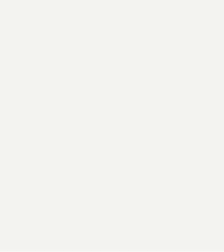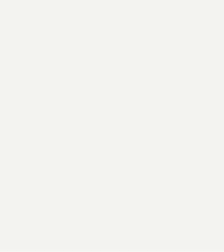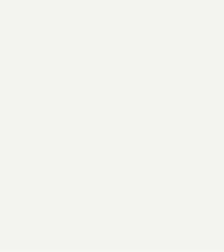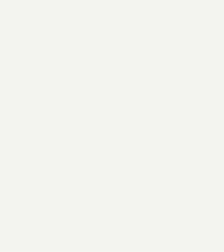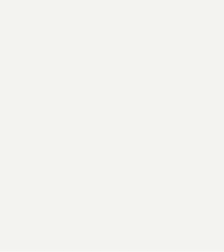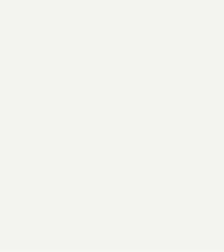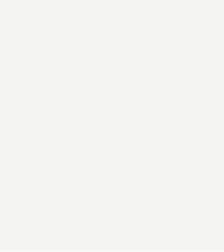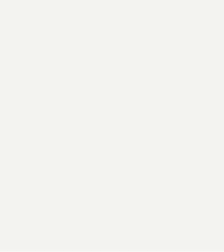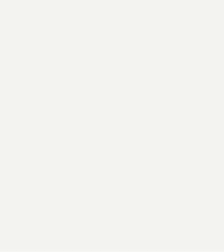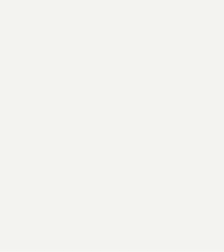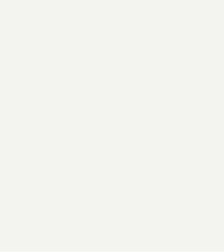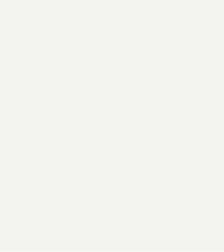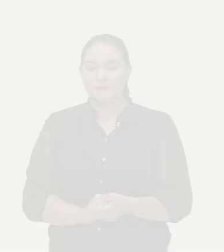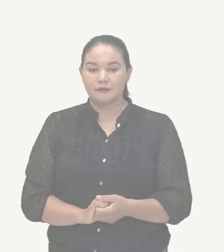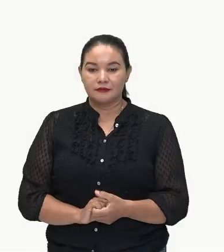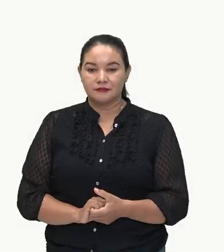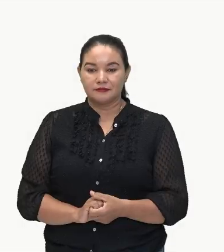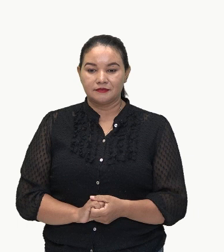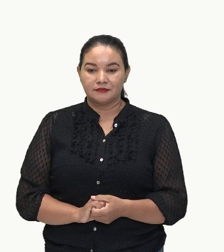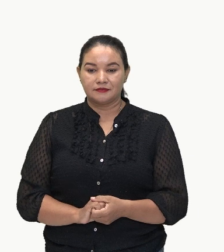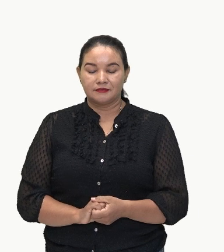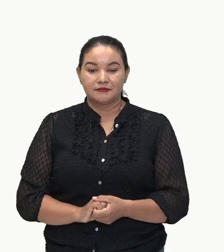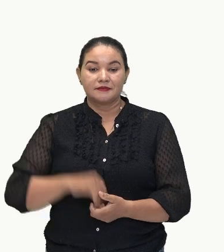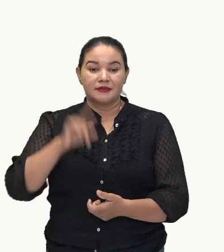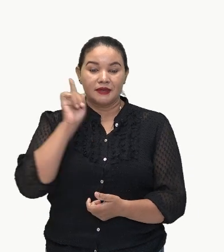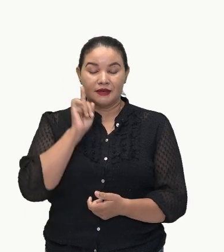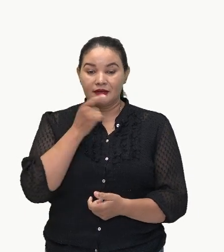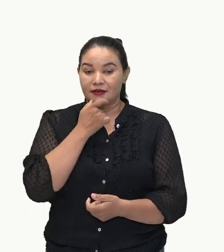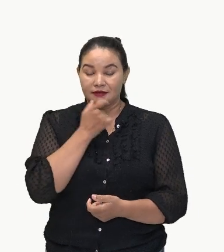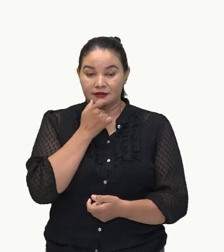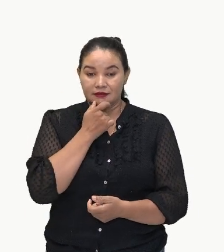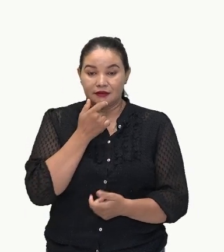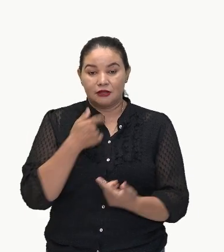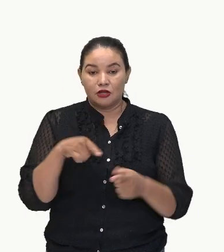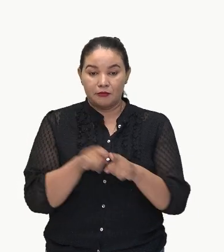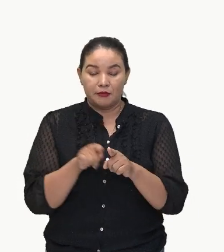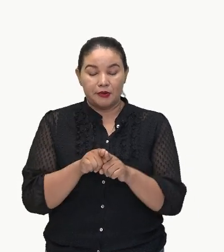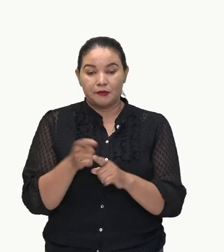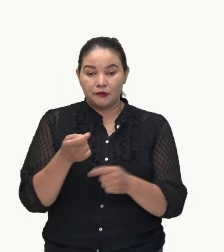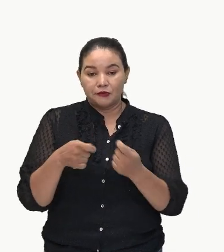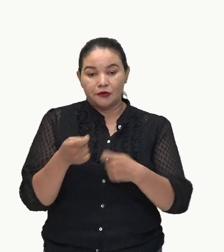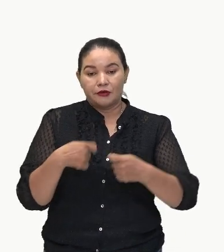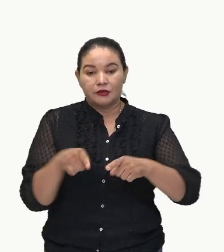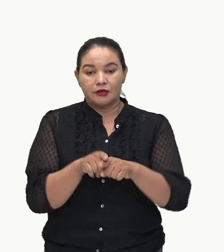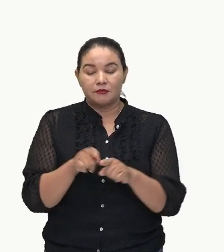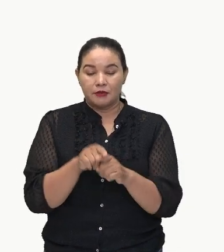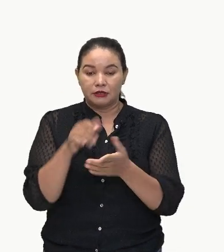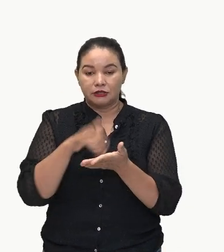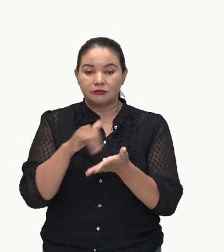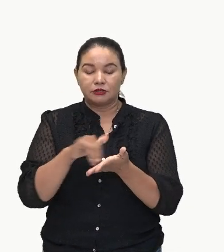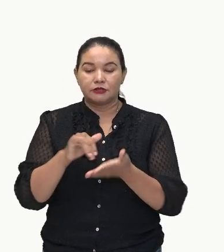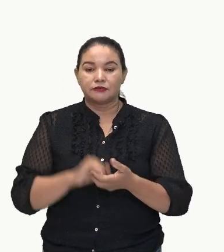é amplamente usado nos negócios e na administração, e por ser um país